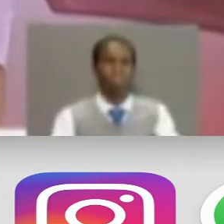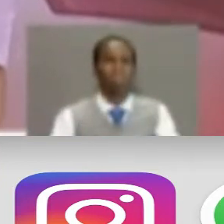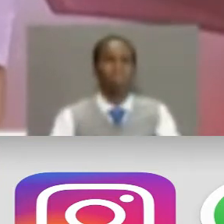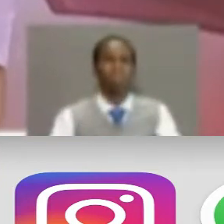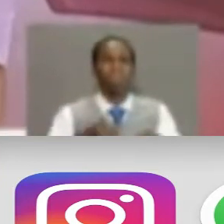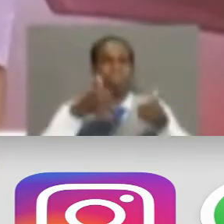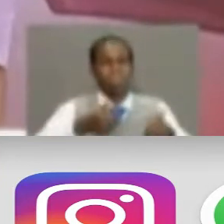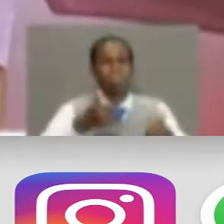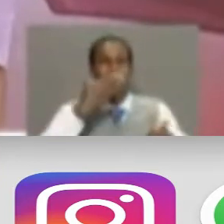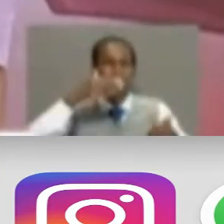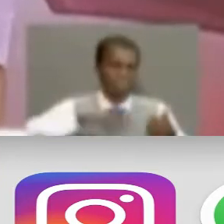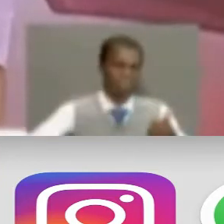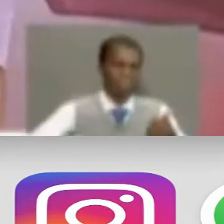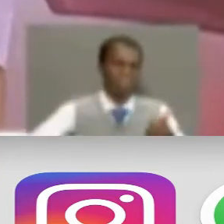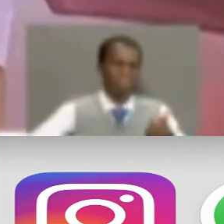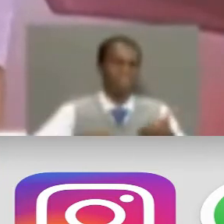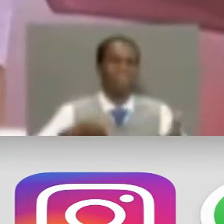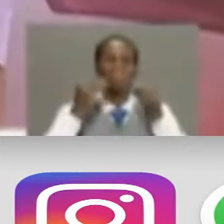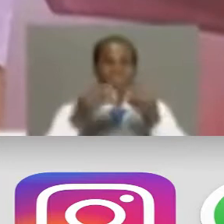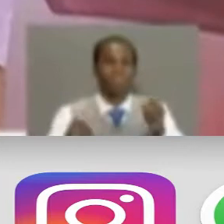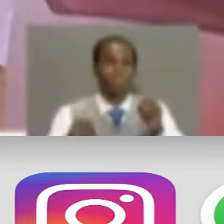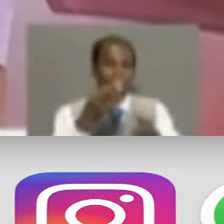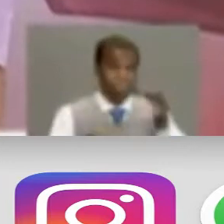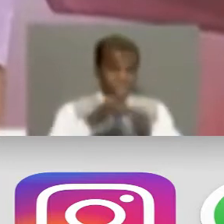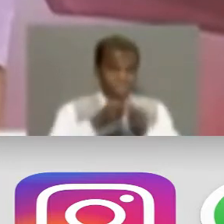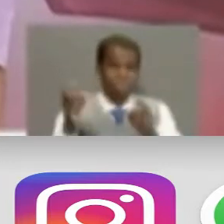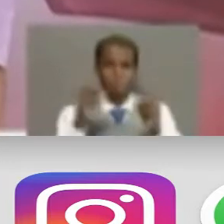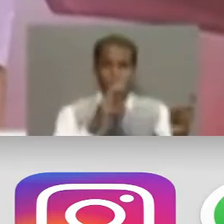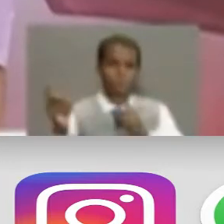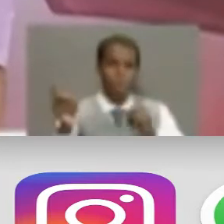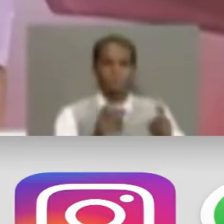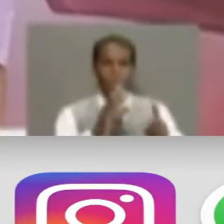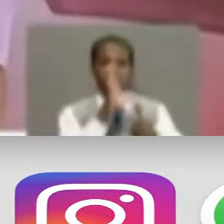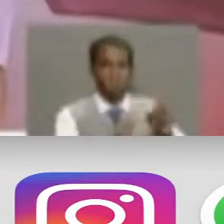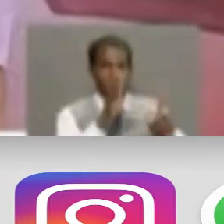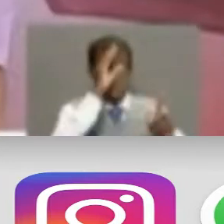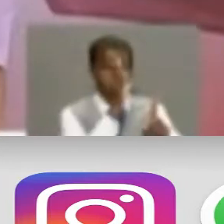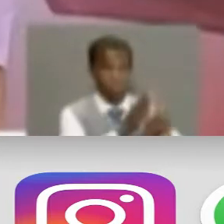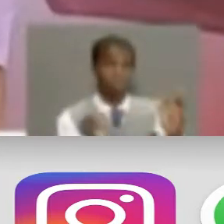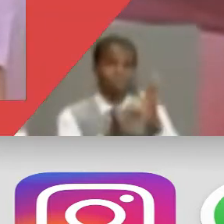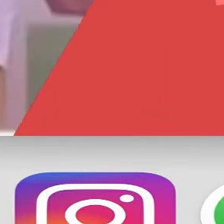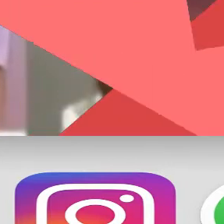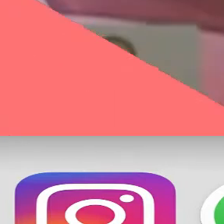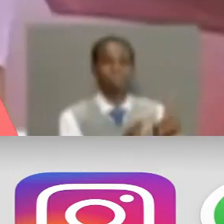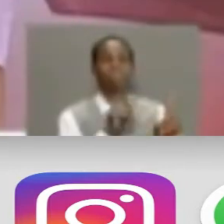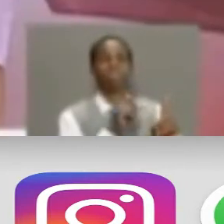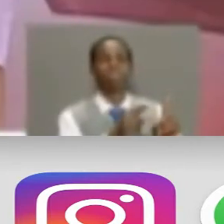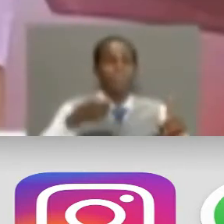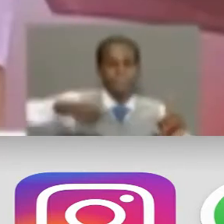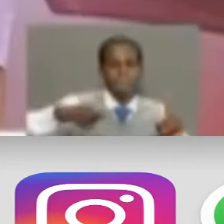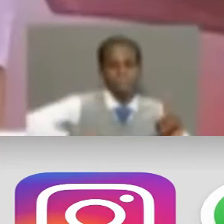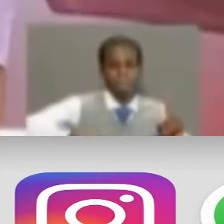foi aqui levantada quando dos debates sobre esta nacionalidade antiga de Alberto Costa Júnior, era um presidente do